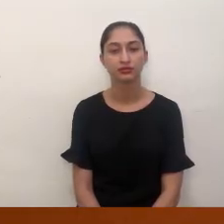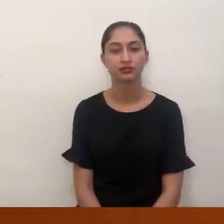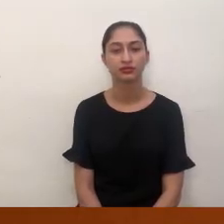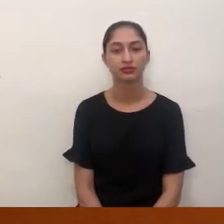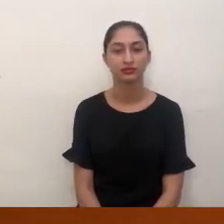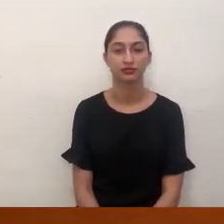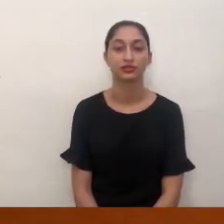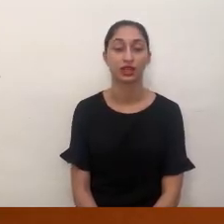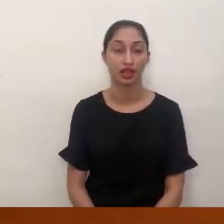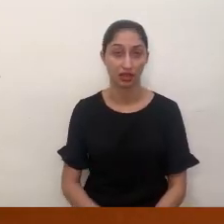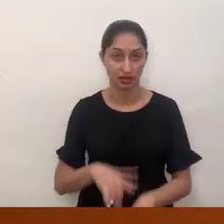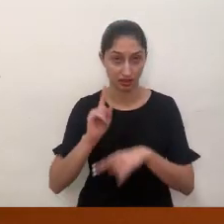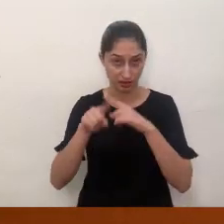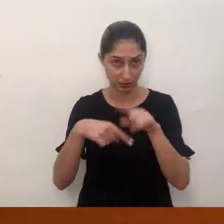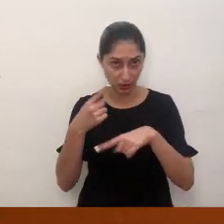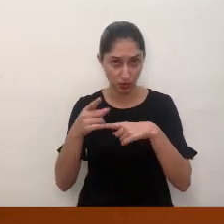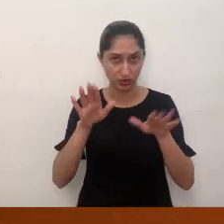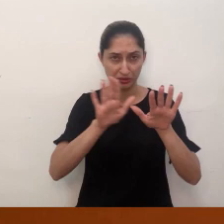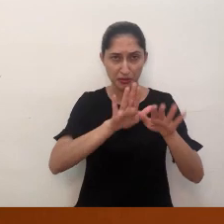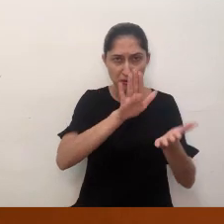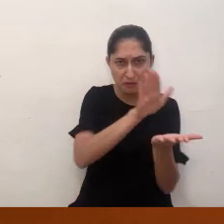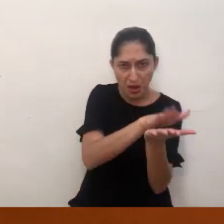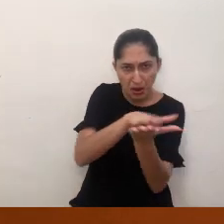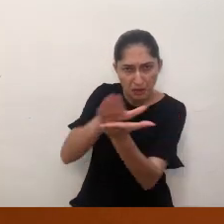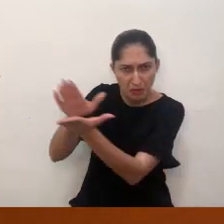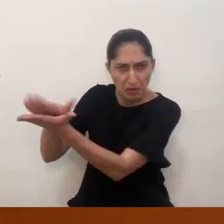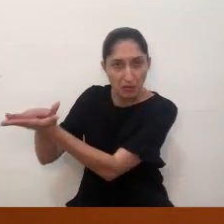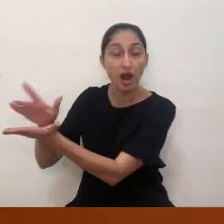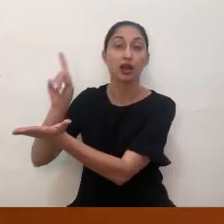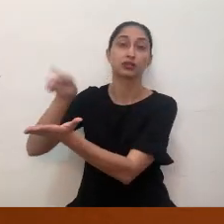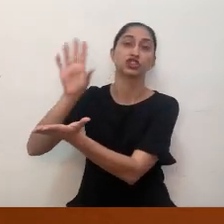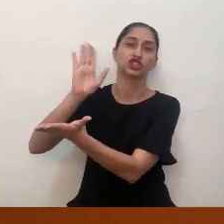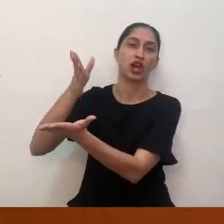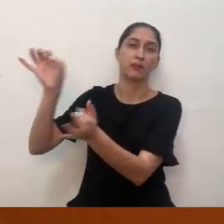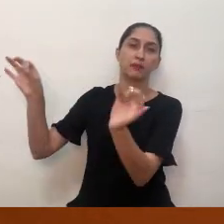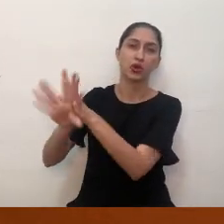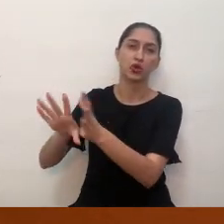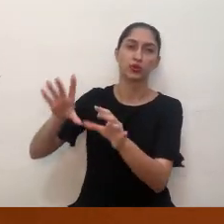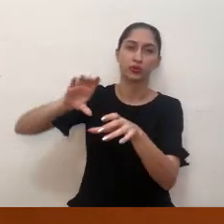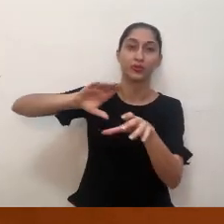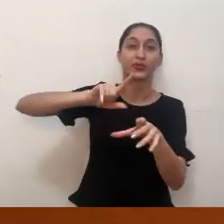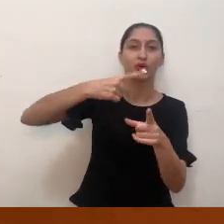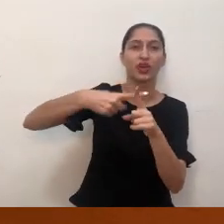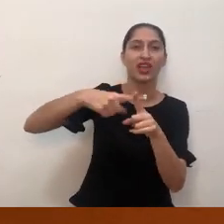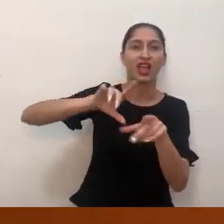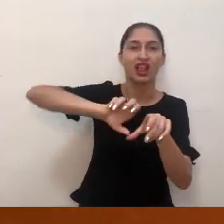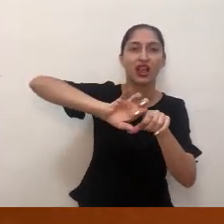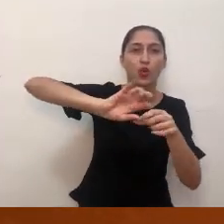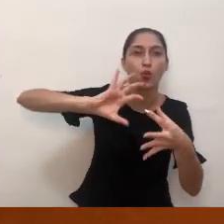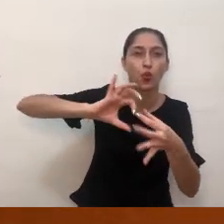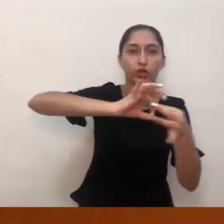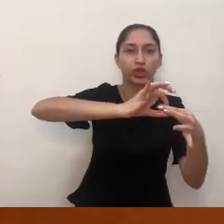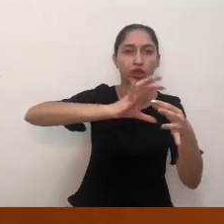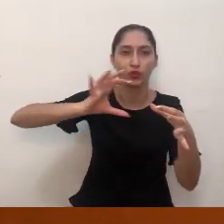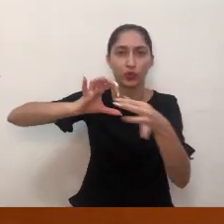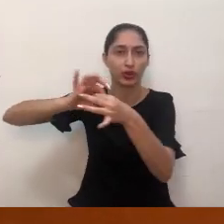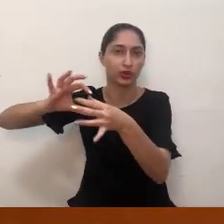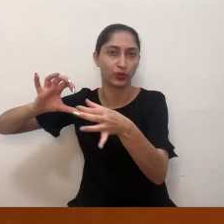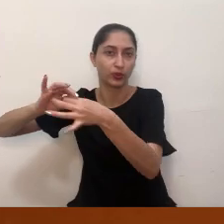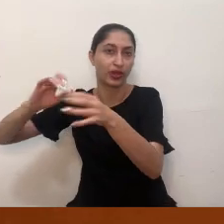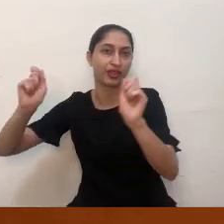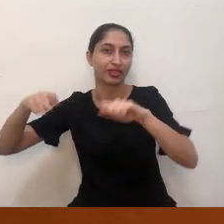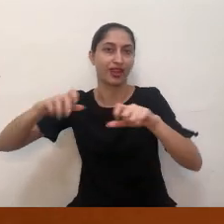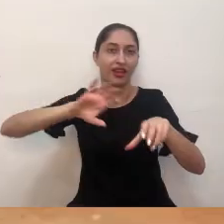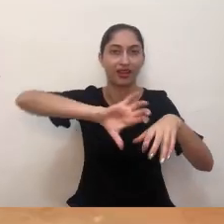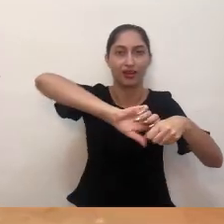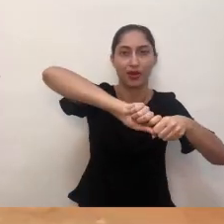Quando a gente bate o algodão, ele fica pronto para fiar. Ele une as fibras para se tornar